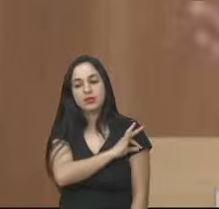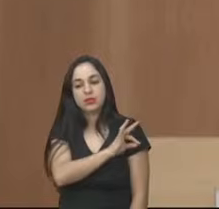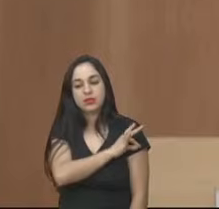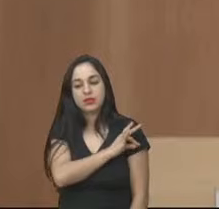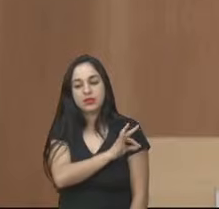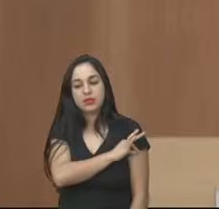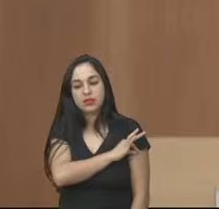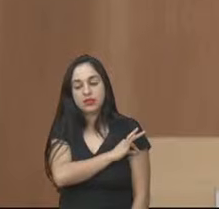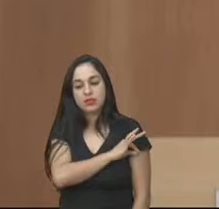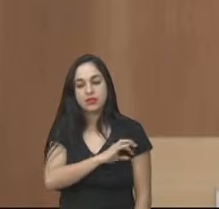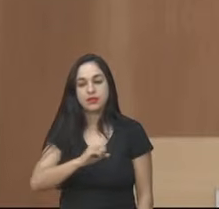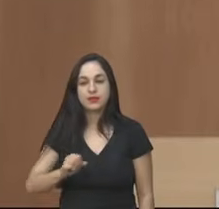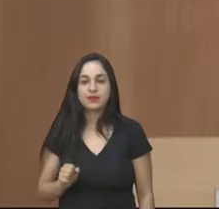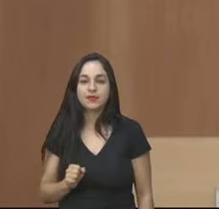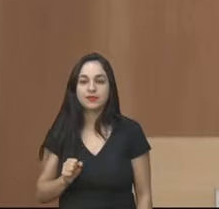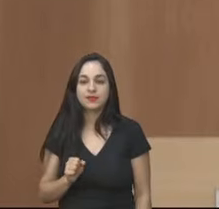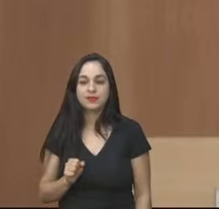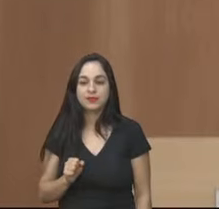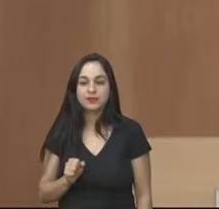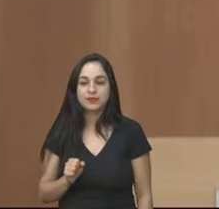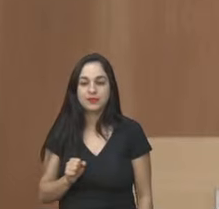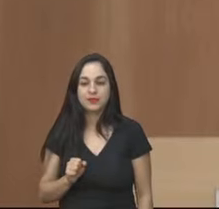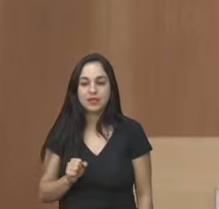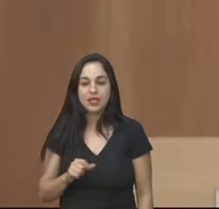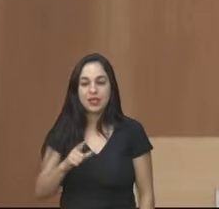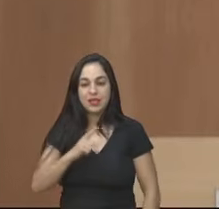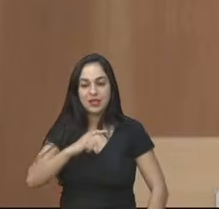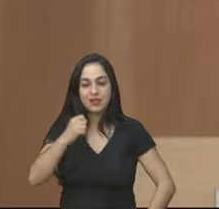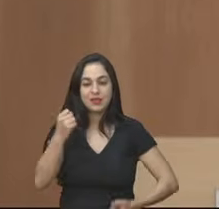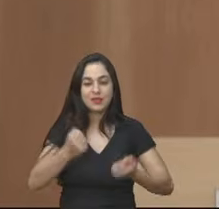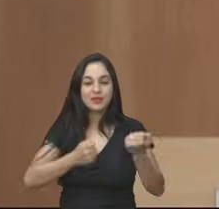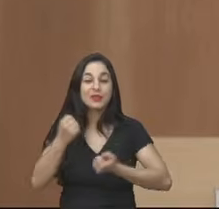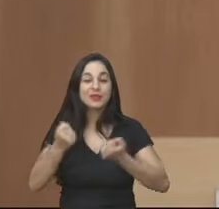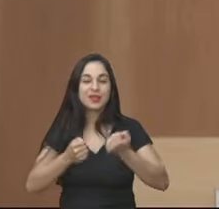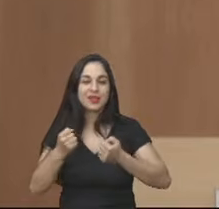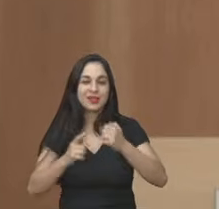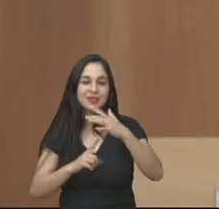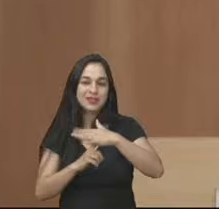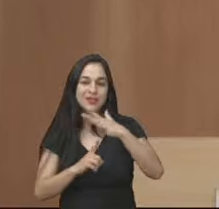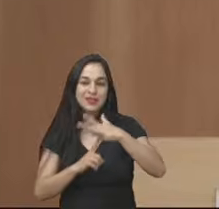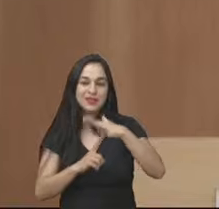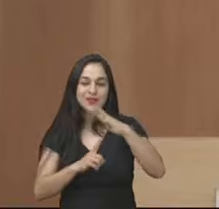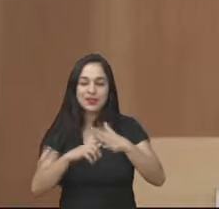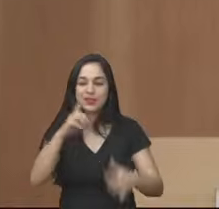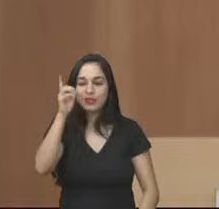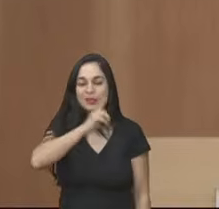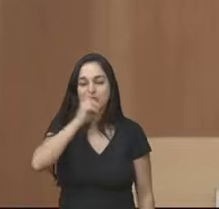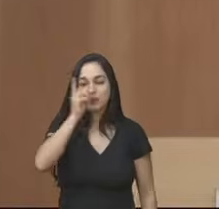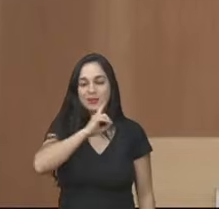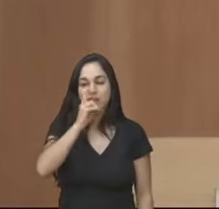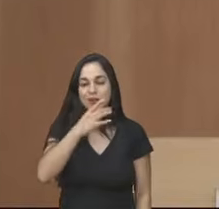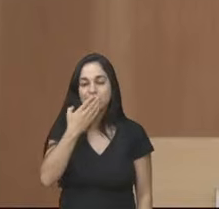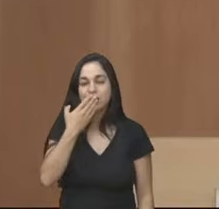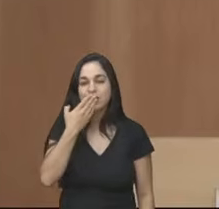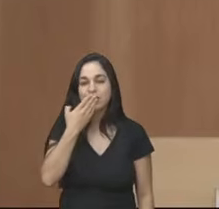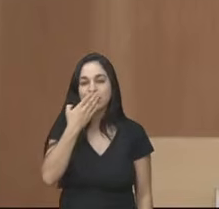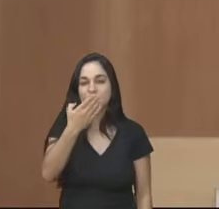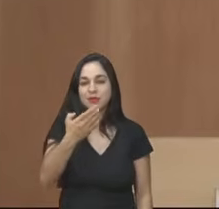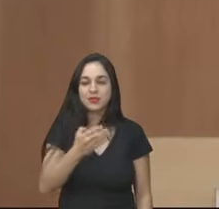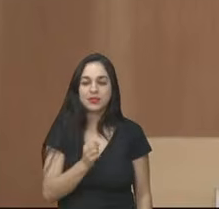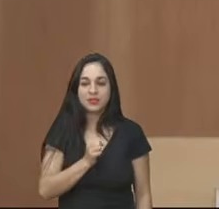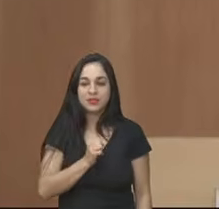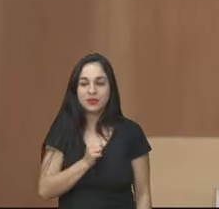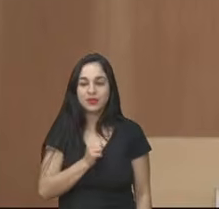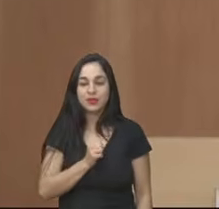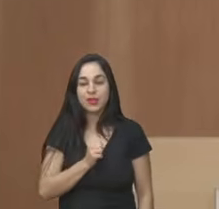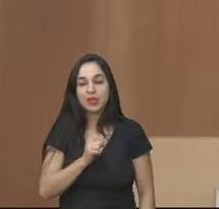conseguem sair em caso de emergência com os carros durante a feira de domingo. Eles pedem para que a gente consiga abrir ali um espaço para que eles